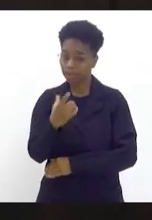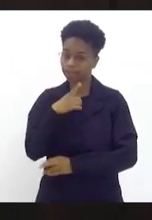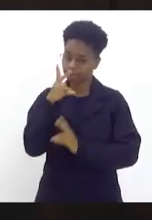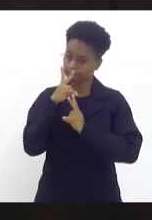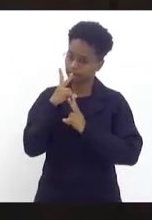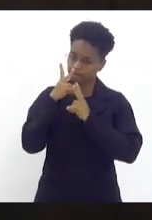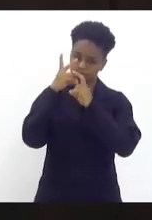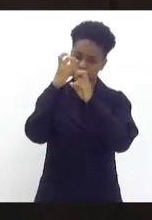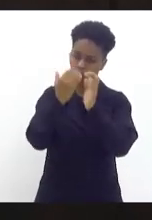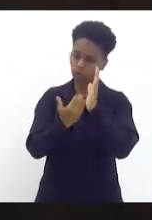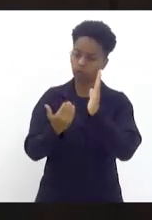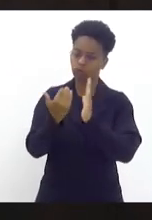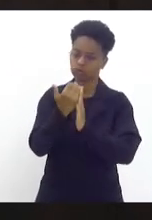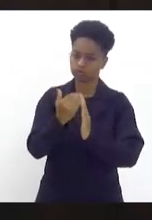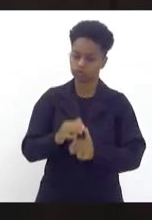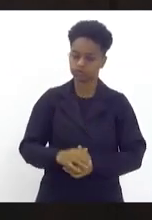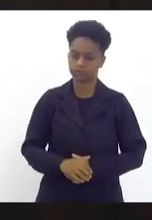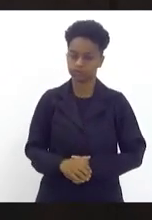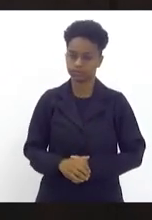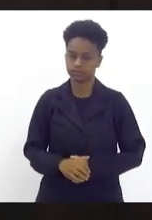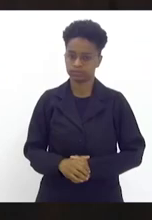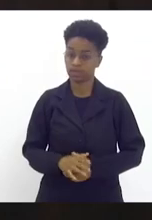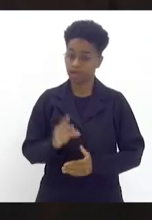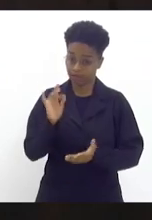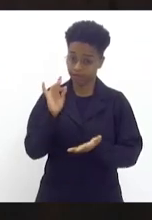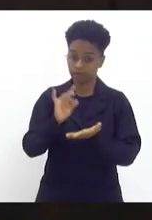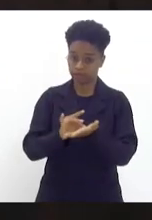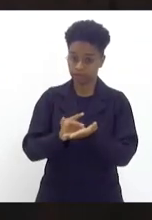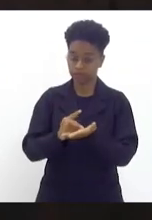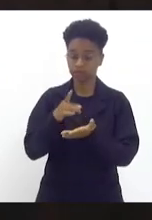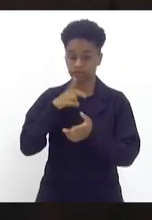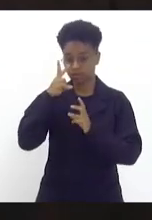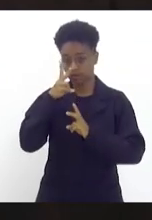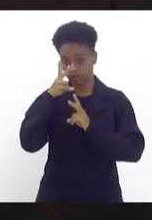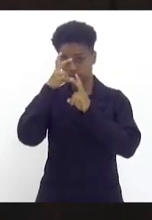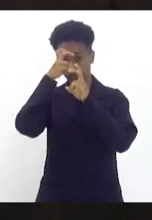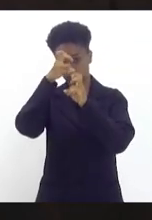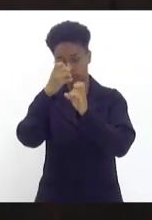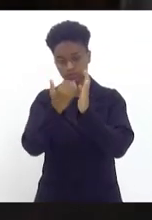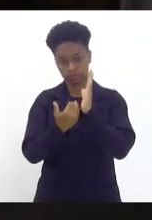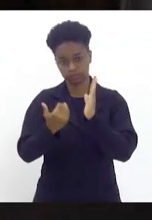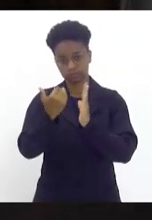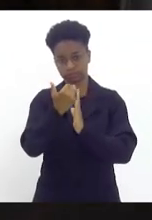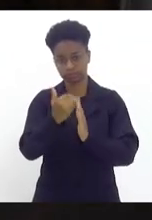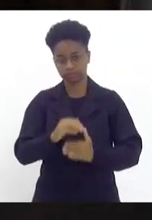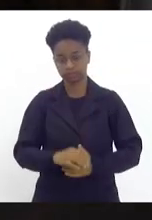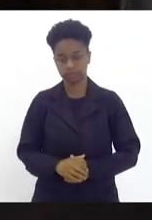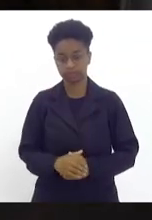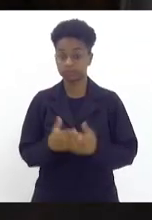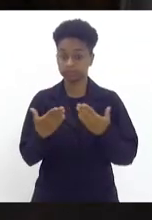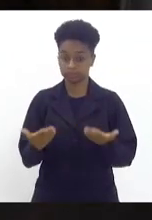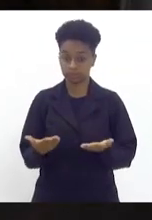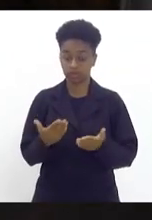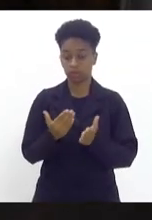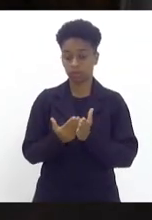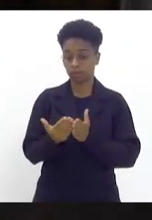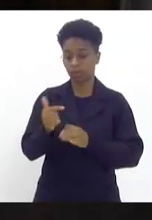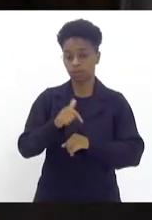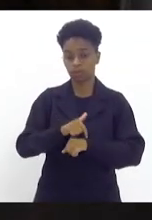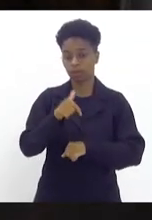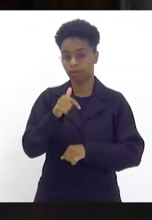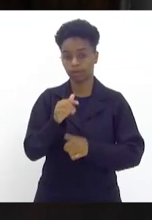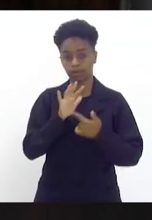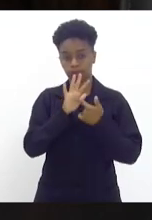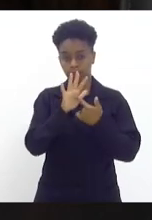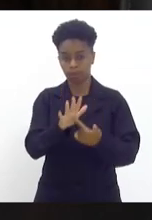força muito grande. A verdade, ela tem uma força muito grande. Então, a partir do momento que você apresenta